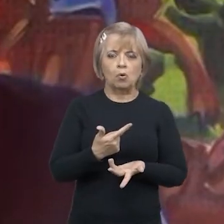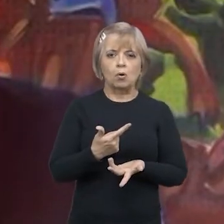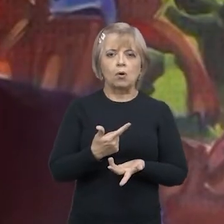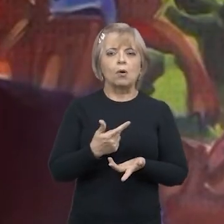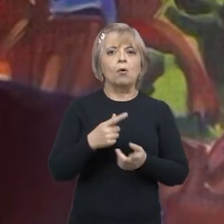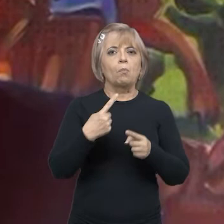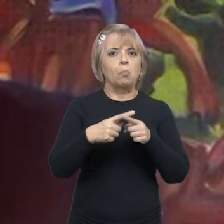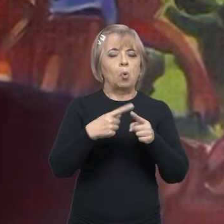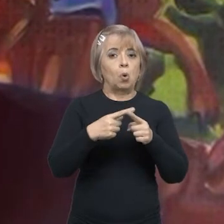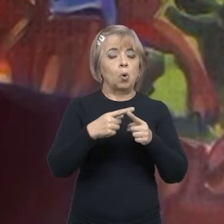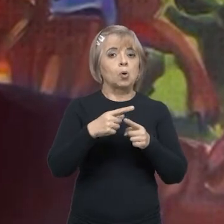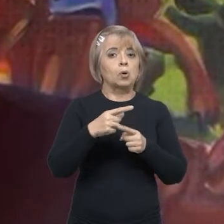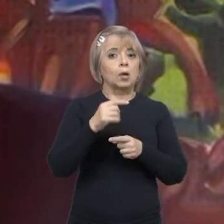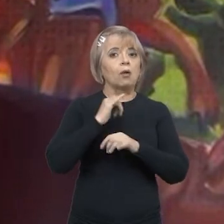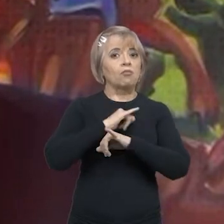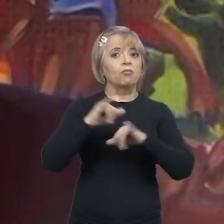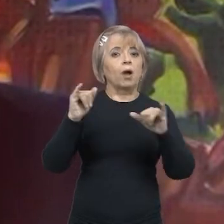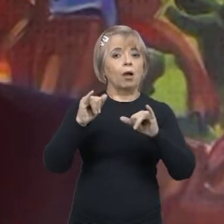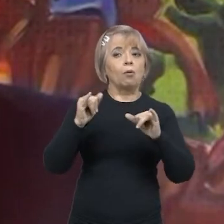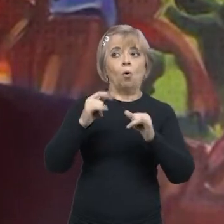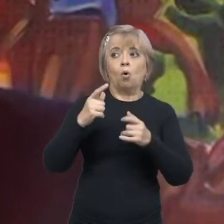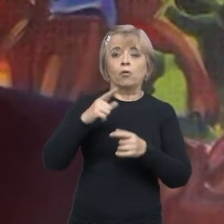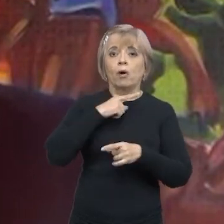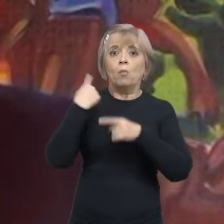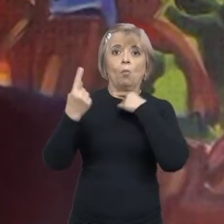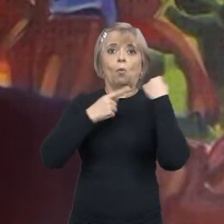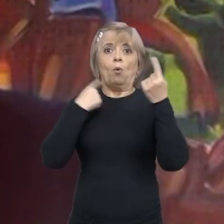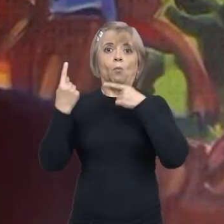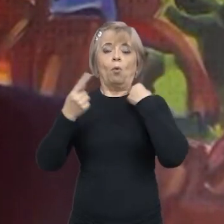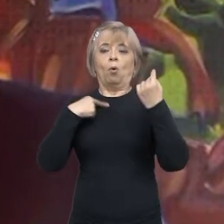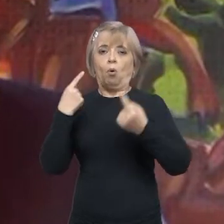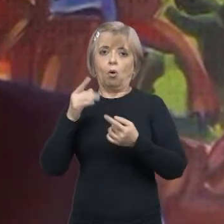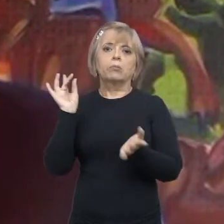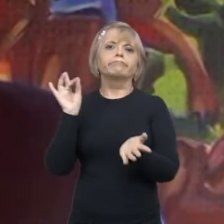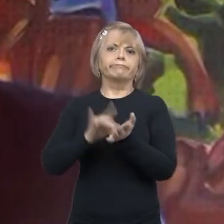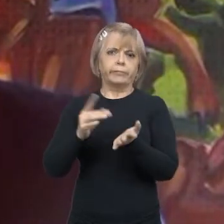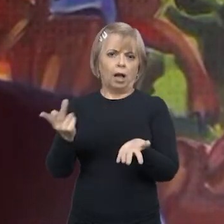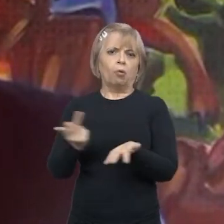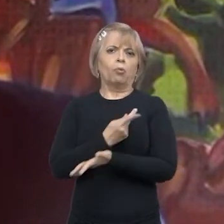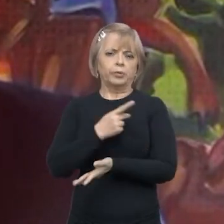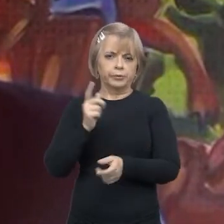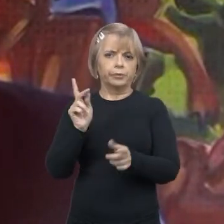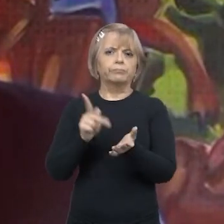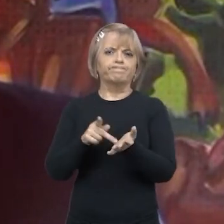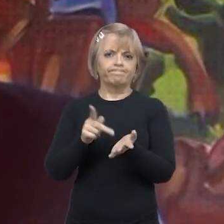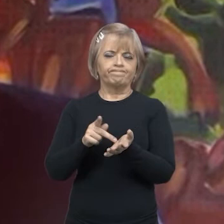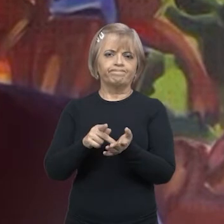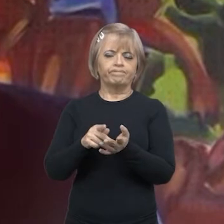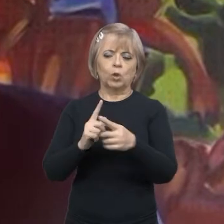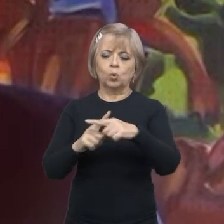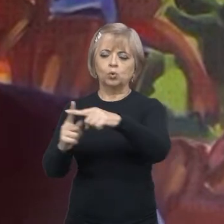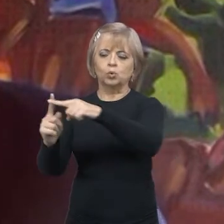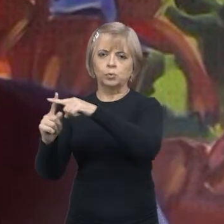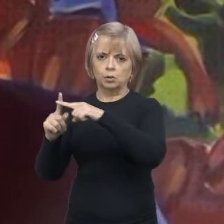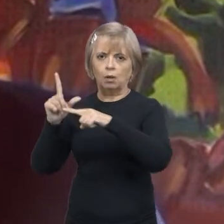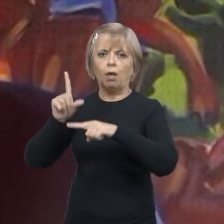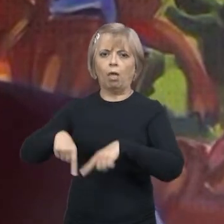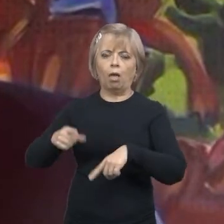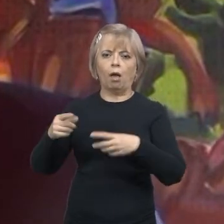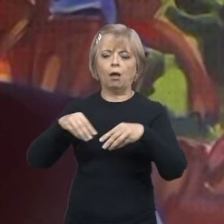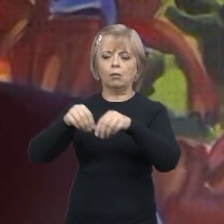mortes que se colocava e que, afinal, se confirmou. Então, os cemitérios são uma